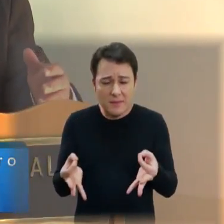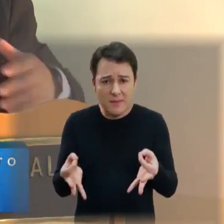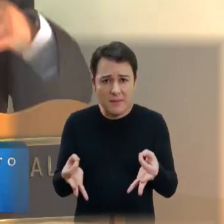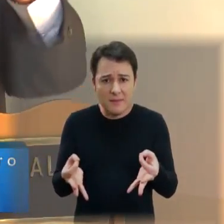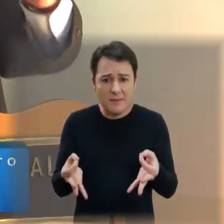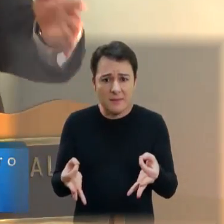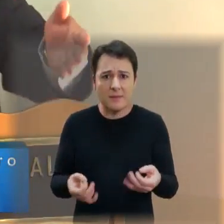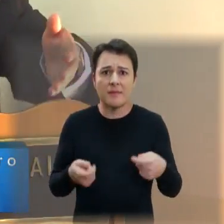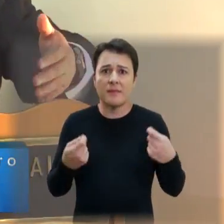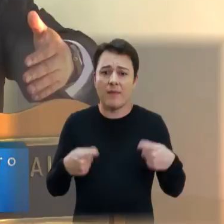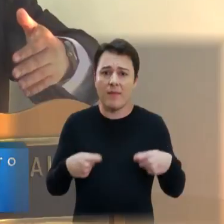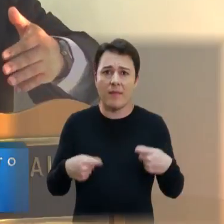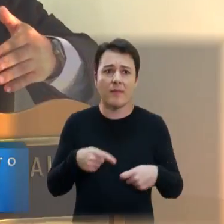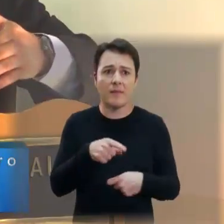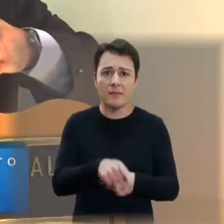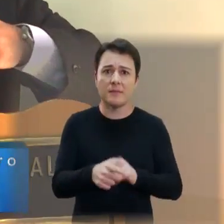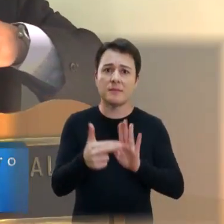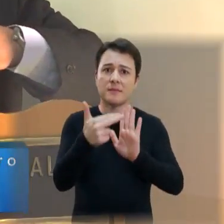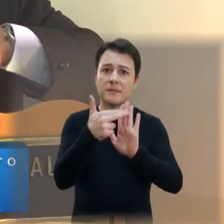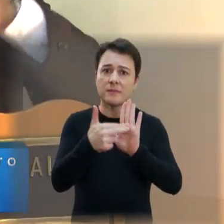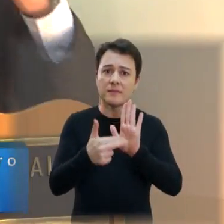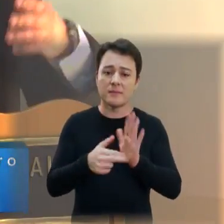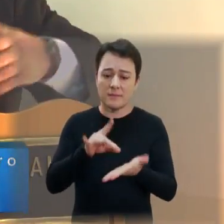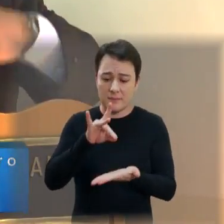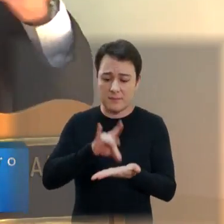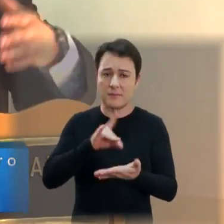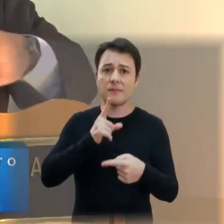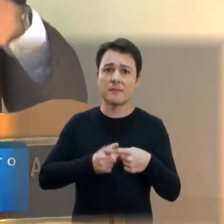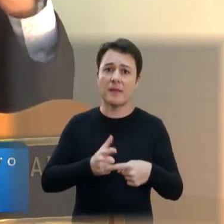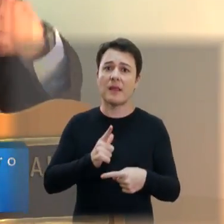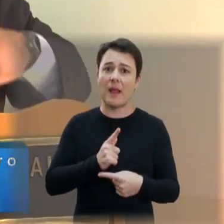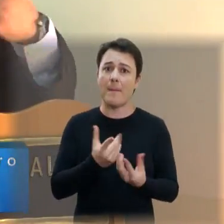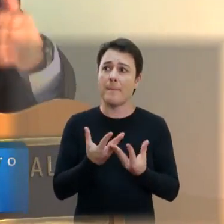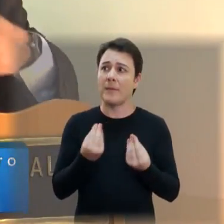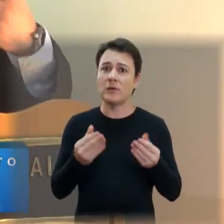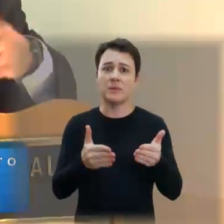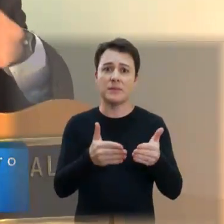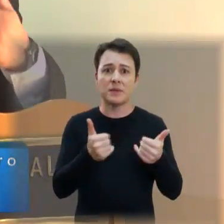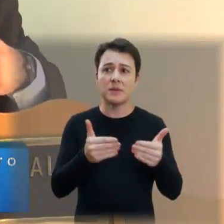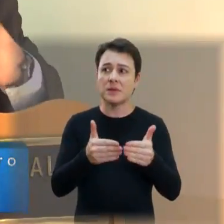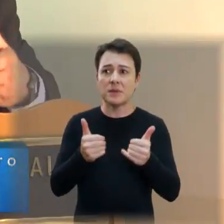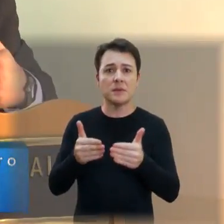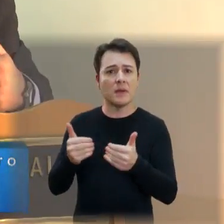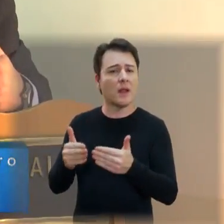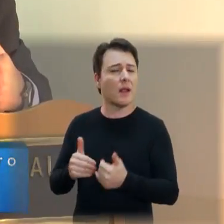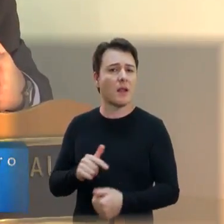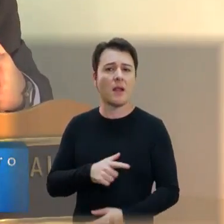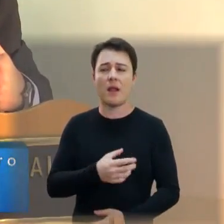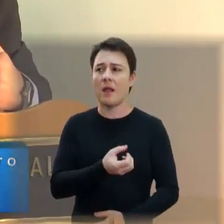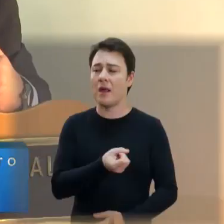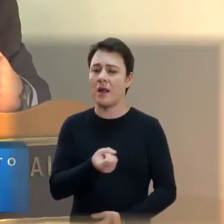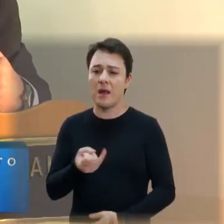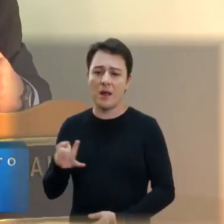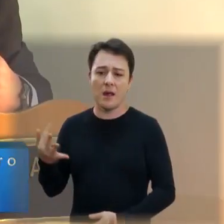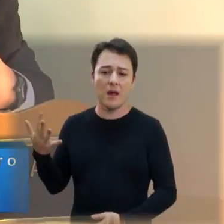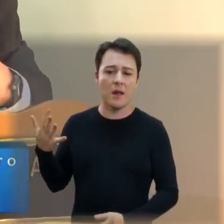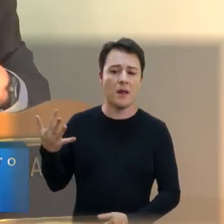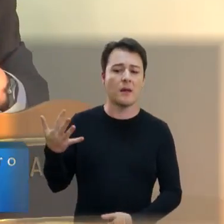e precisava regulamentar. Por quê? Porque tinha muitos pedidos, diversos tipos de pedidos, e